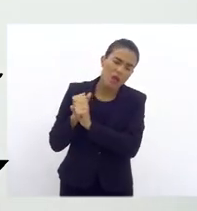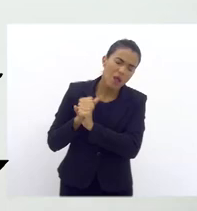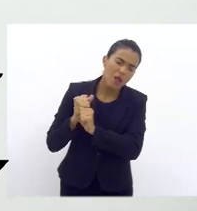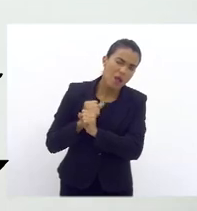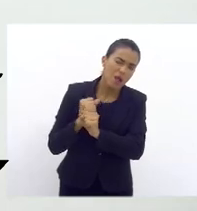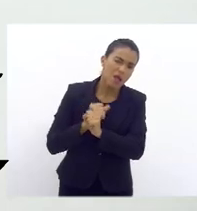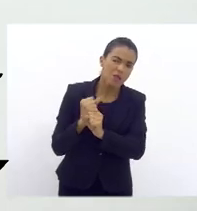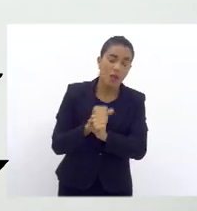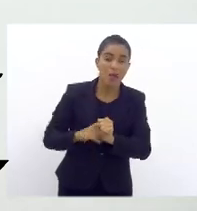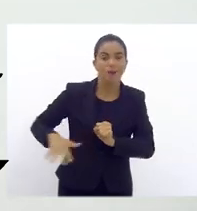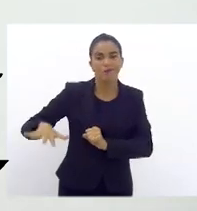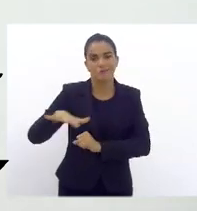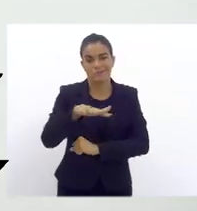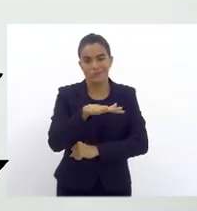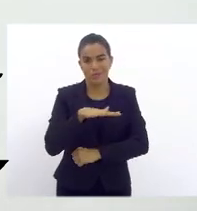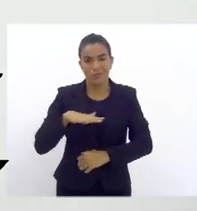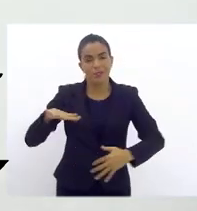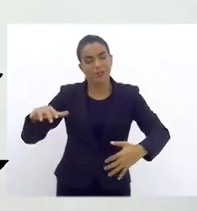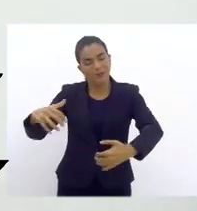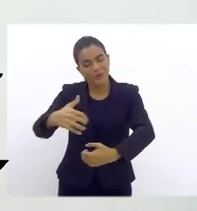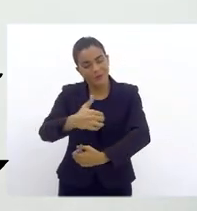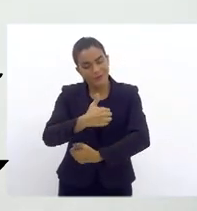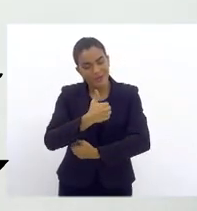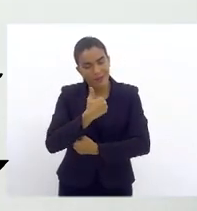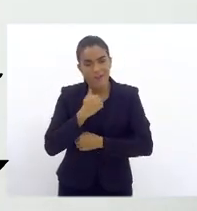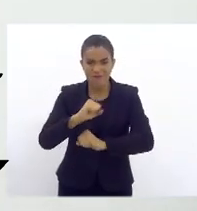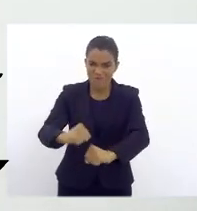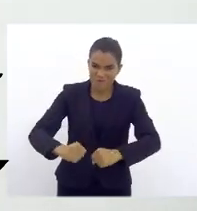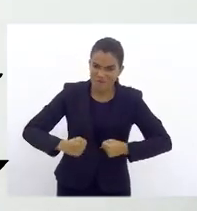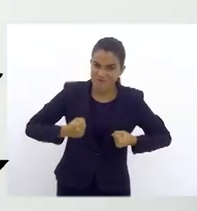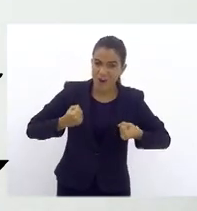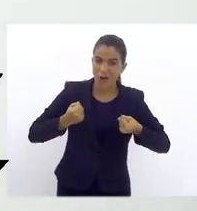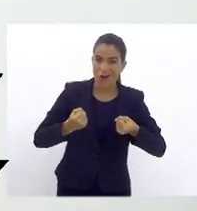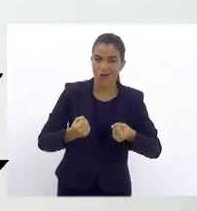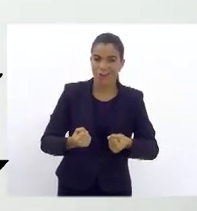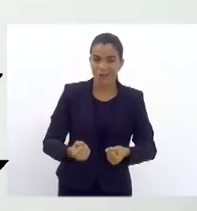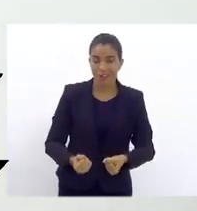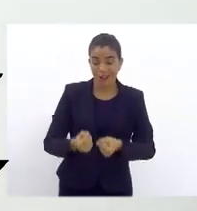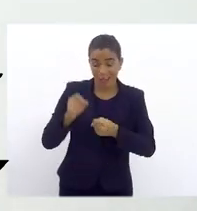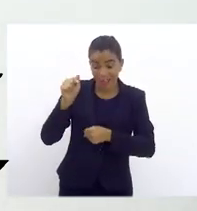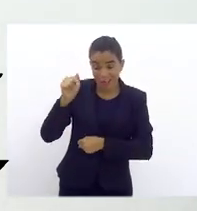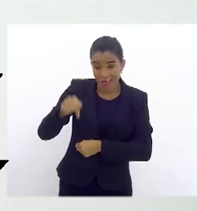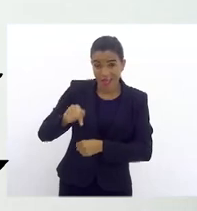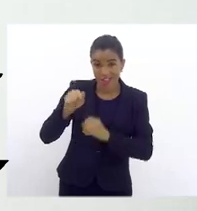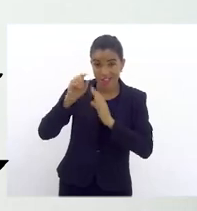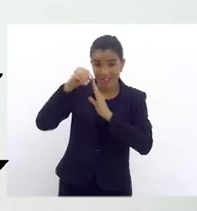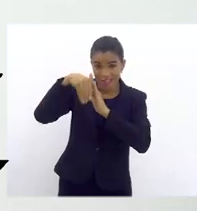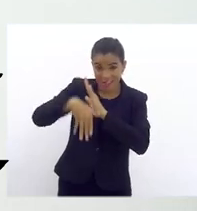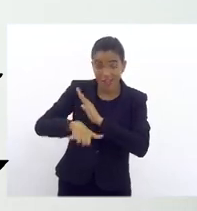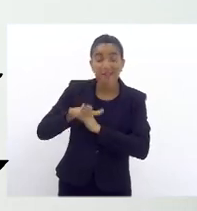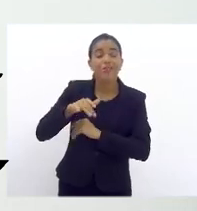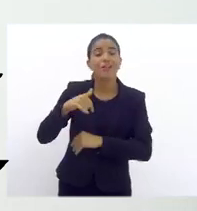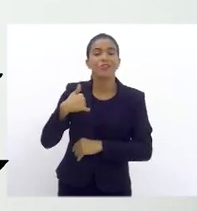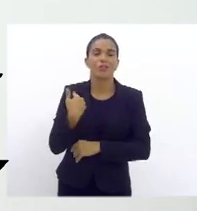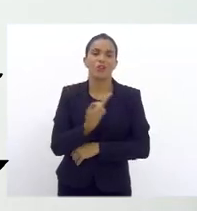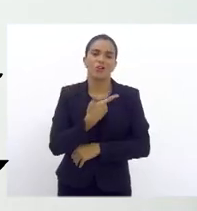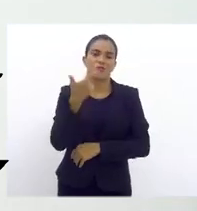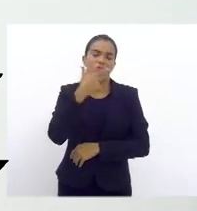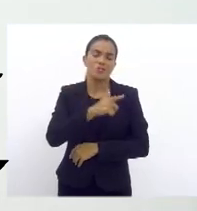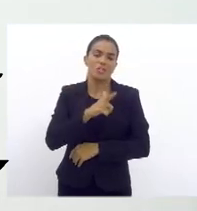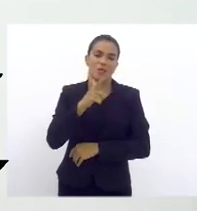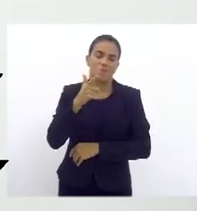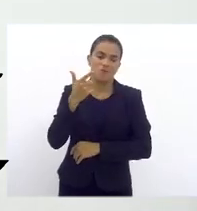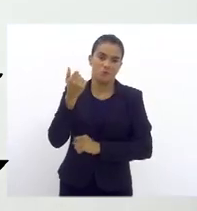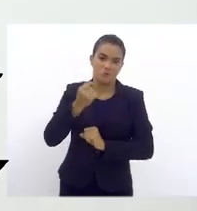são os espaços que nos acolhe que nos fortalece e é a partir dele que a gente vai conseguir produzir alguma coisa